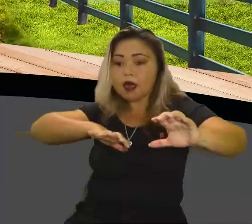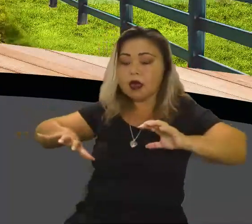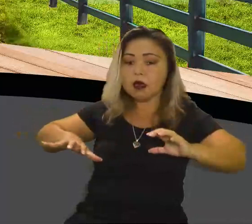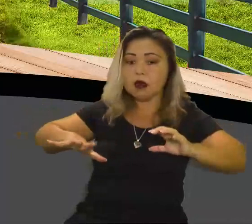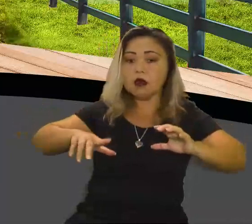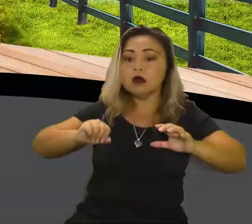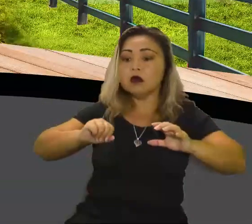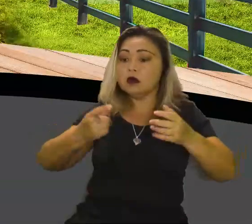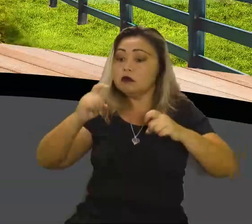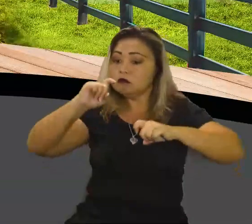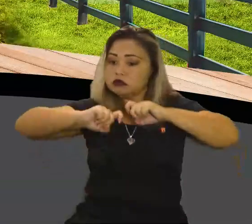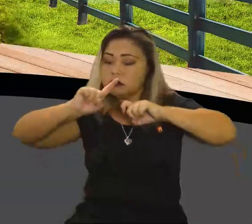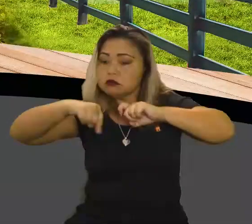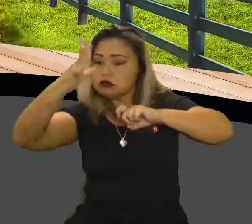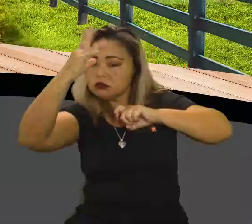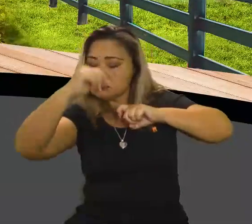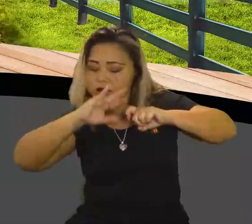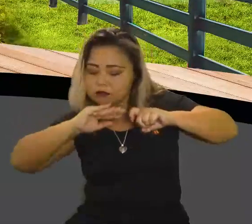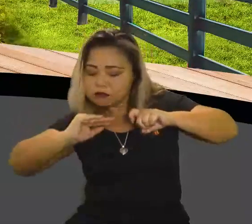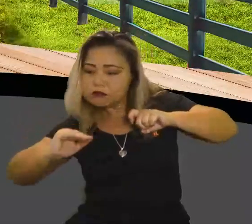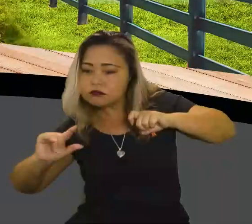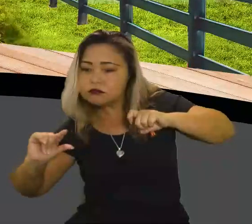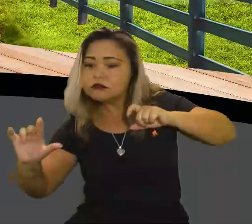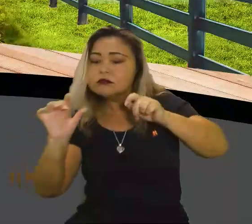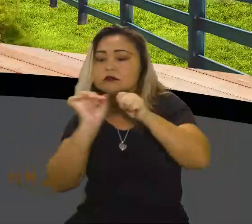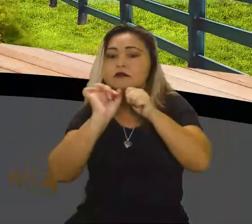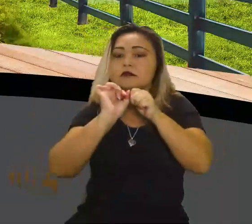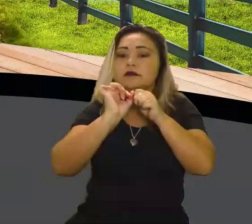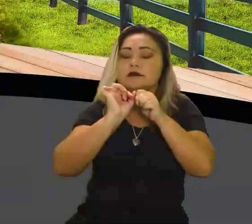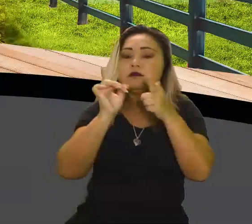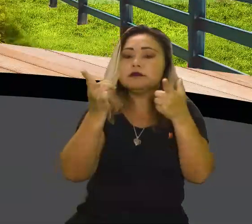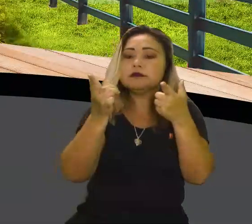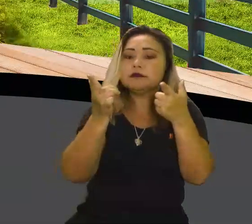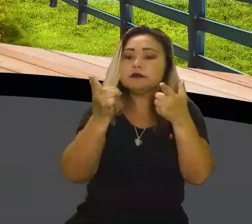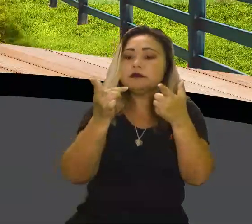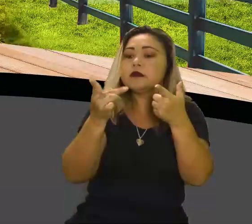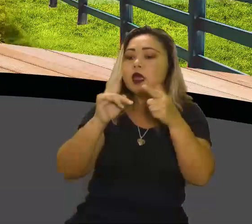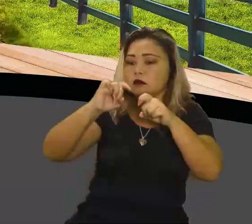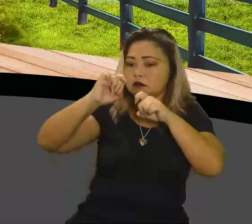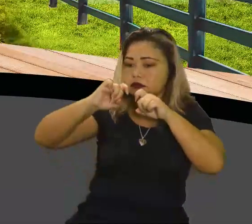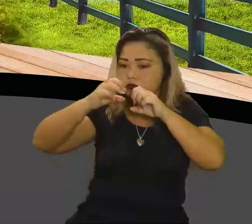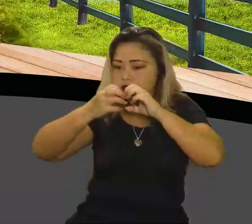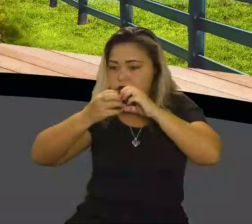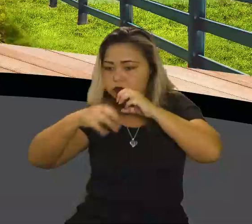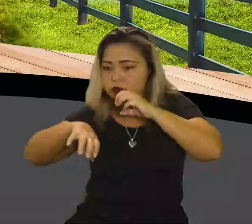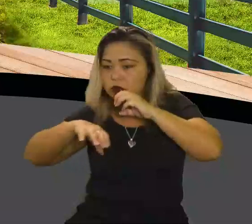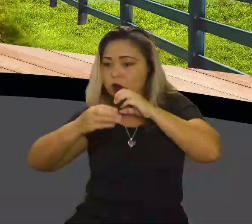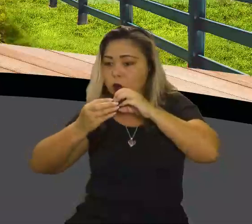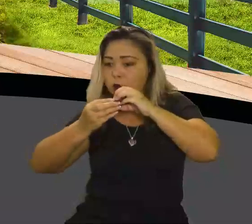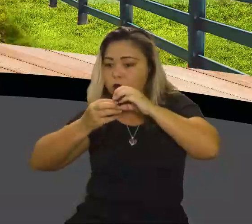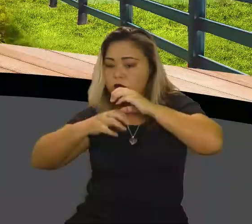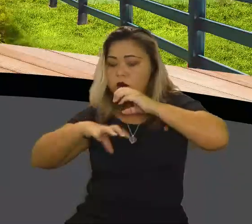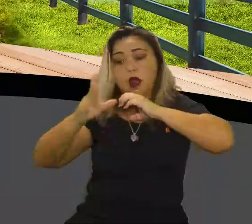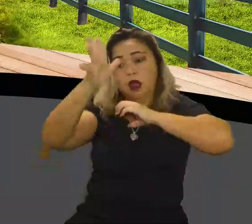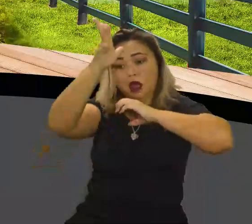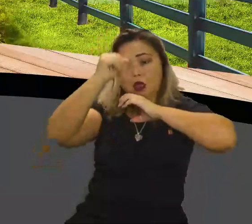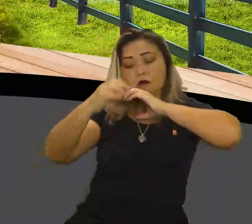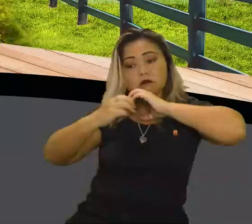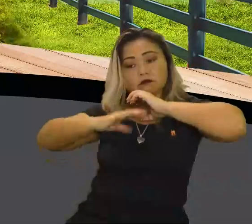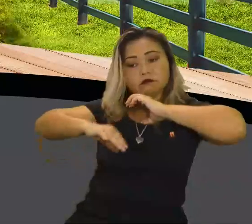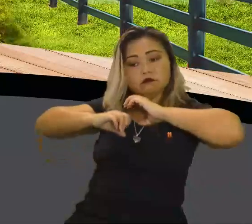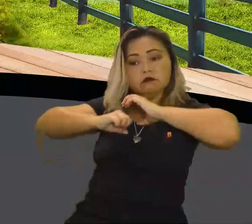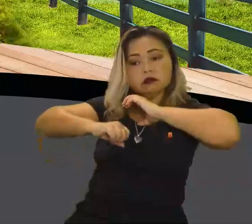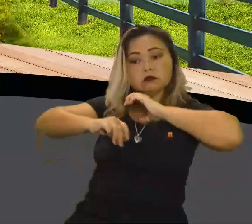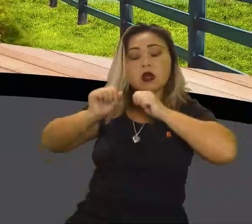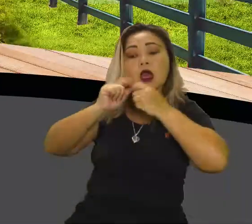fazer reprodução das galinhas que estão fazendo as poedeiras, estão pondo ovos, e